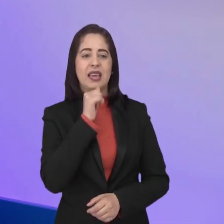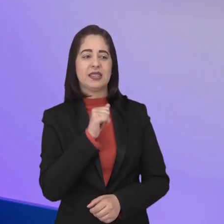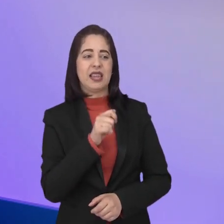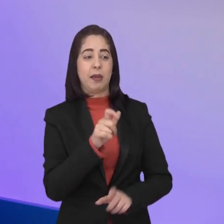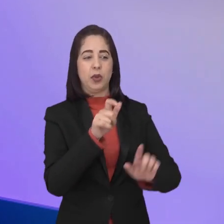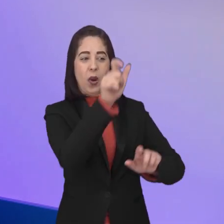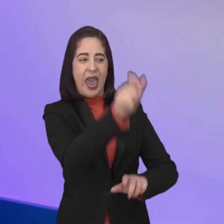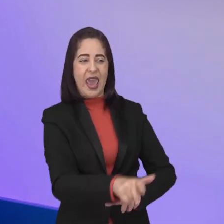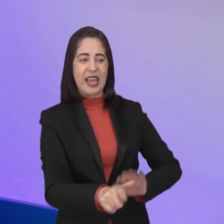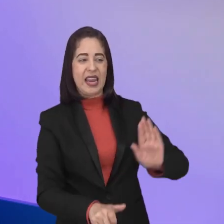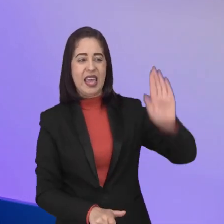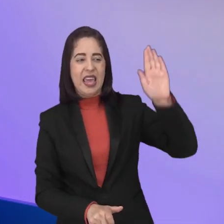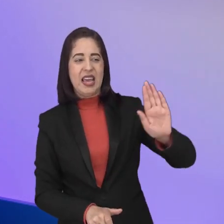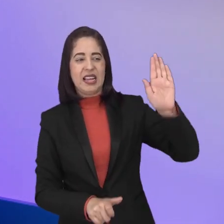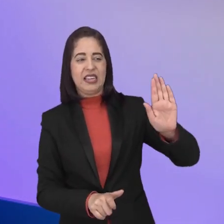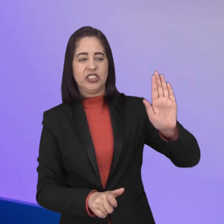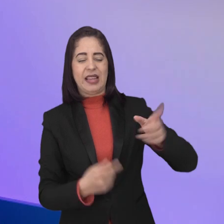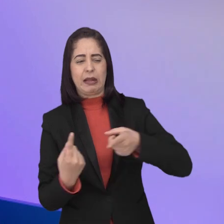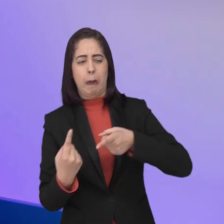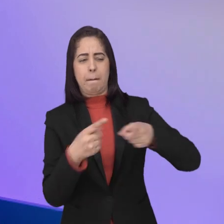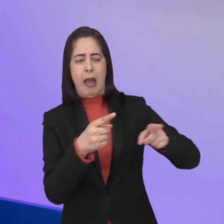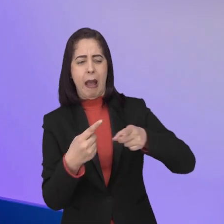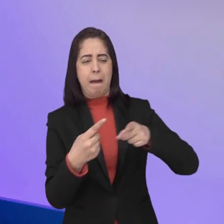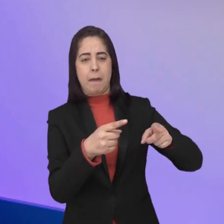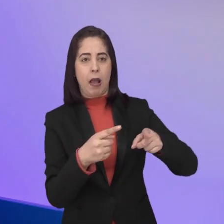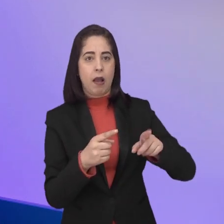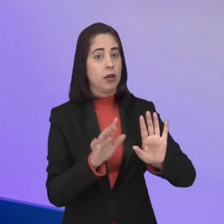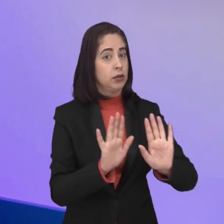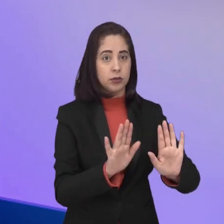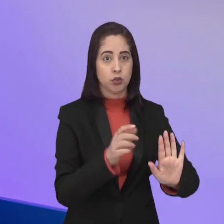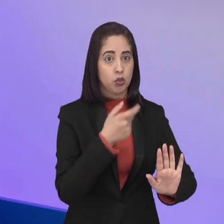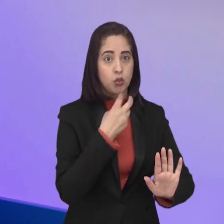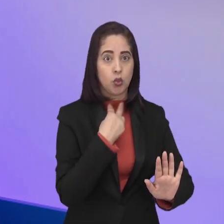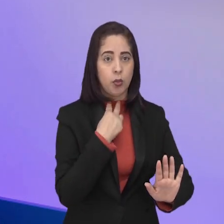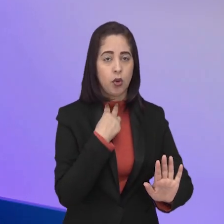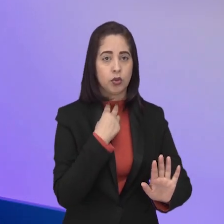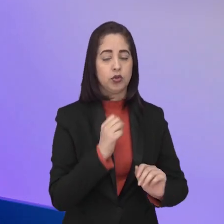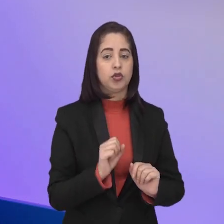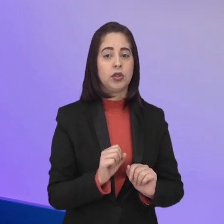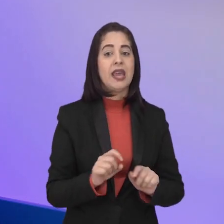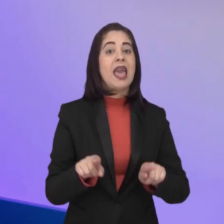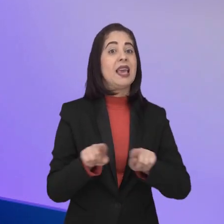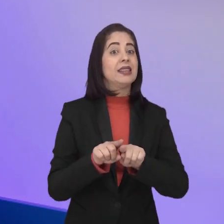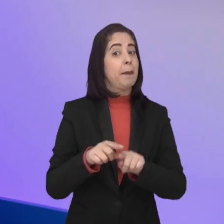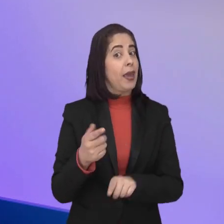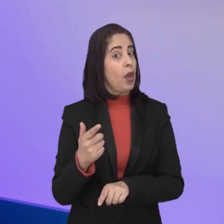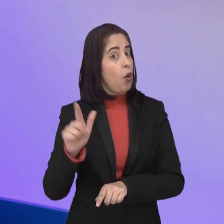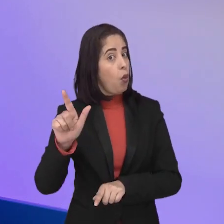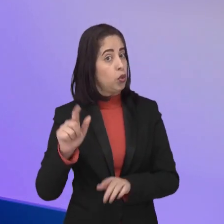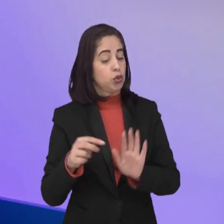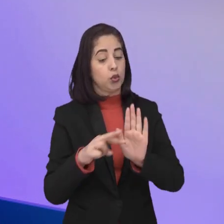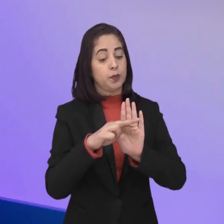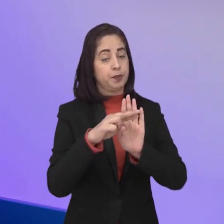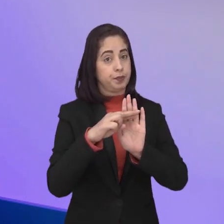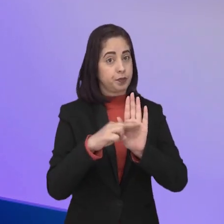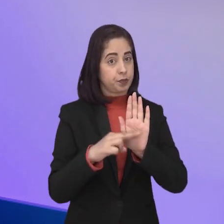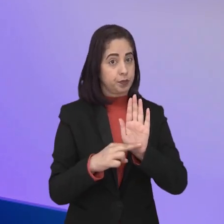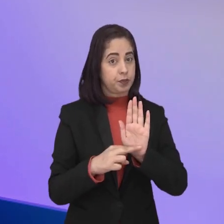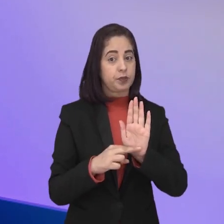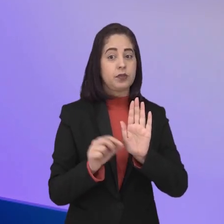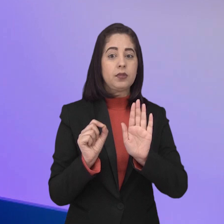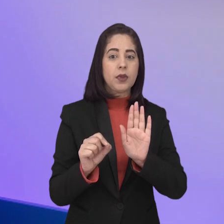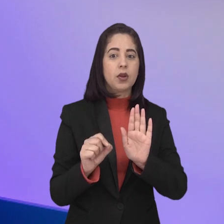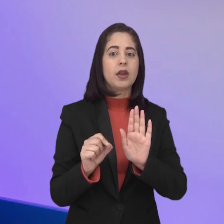os adversários, mas sim para promover a plataforma político-eleitoral do candidato. E um outro requisito exigido por lei é